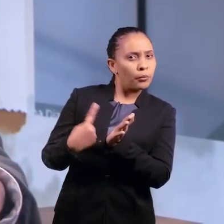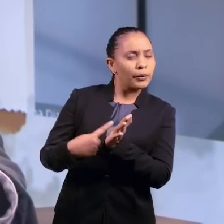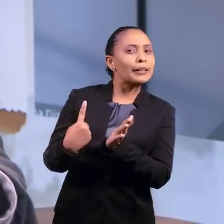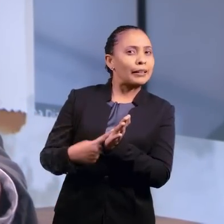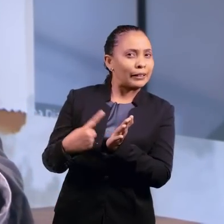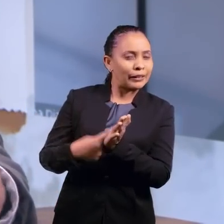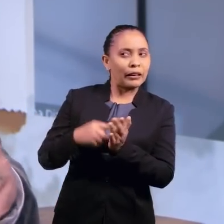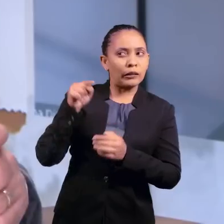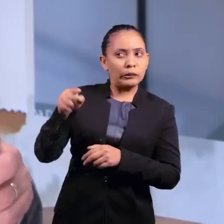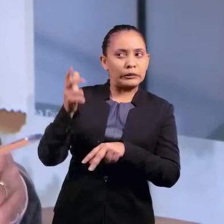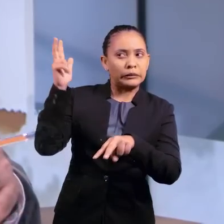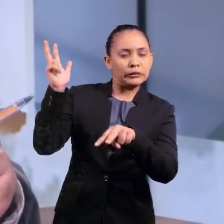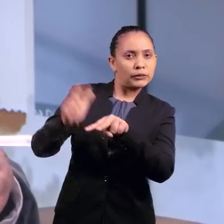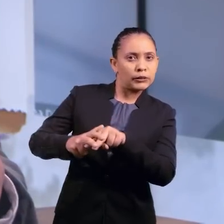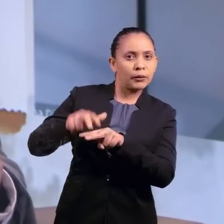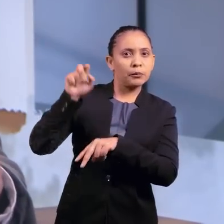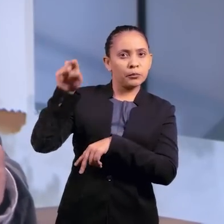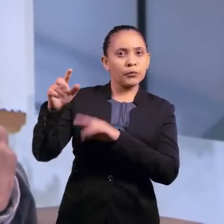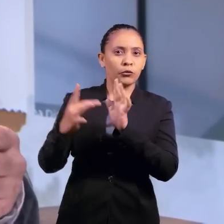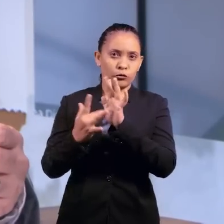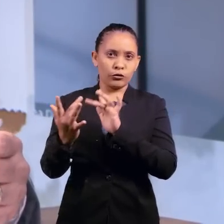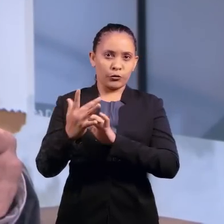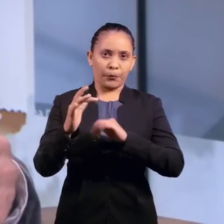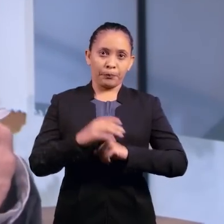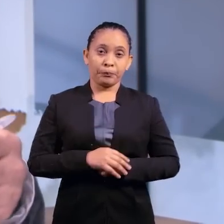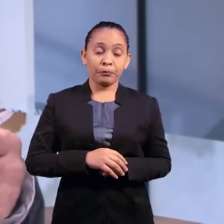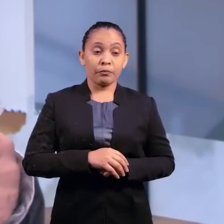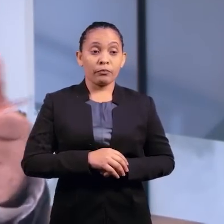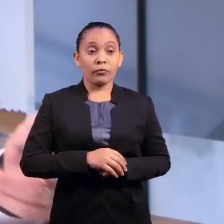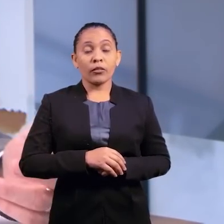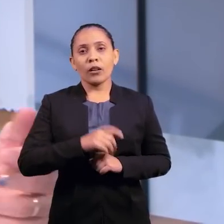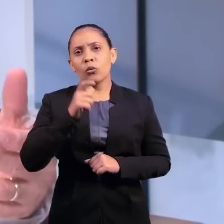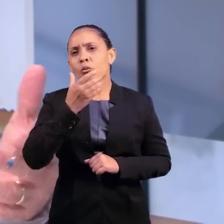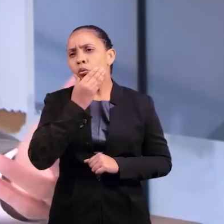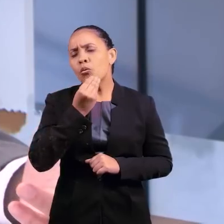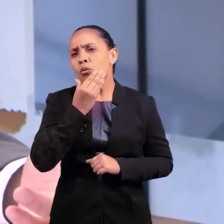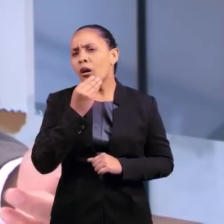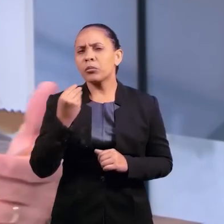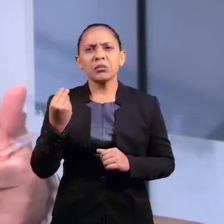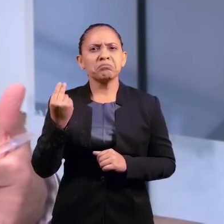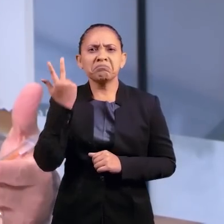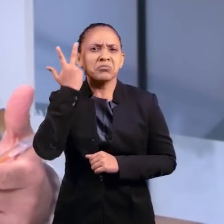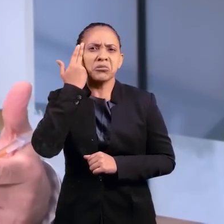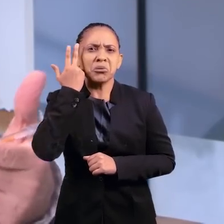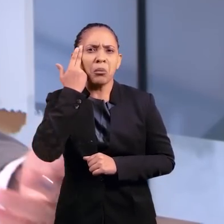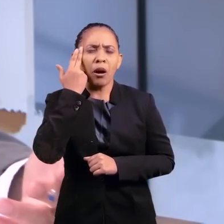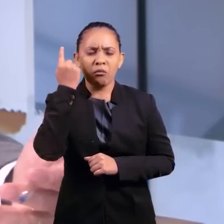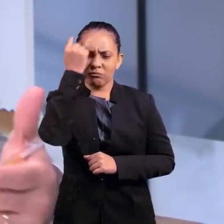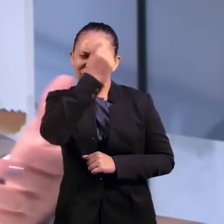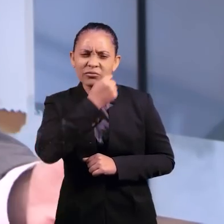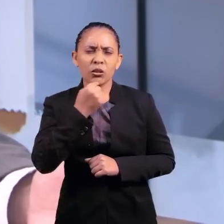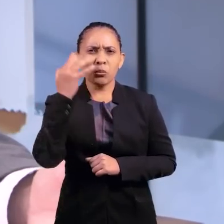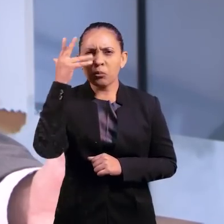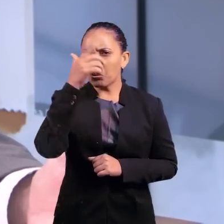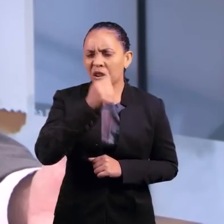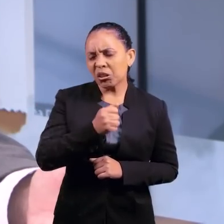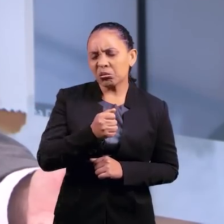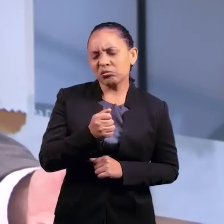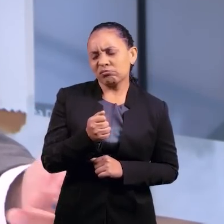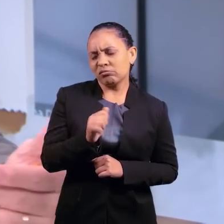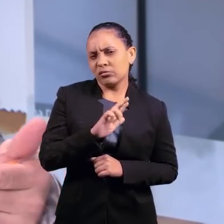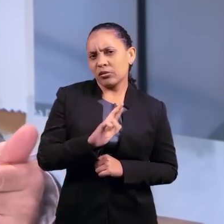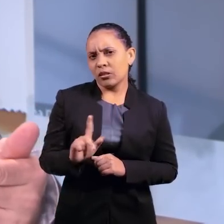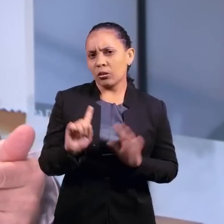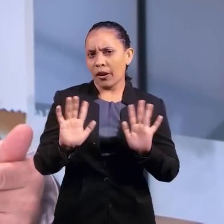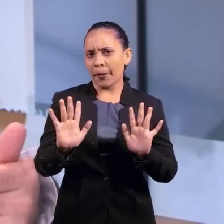para Judas entregar o Senhor Jesus. Porque ele era um homem comum, a aparência dele não era uma aparência, não tinha beleza nem formosura.